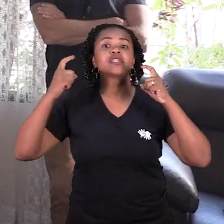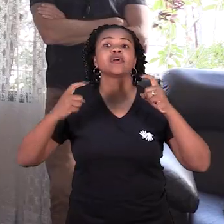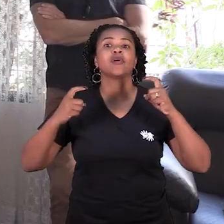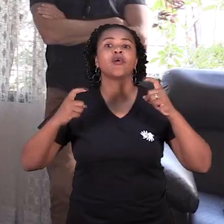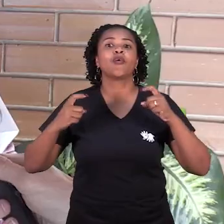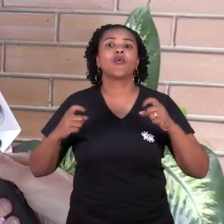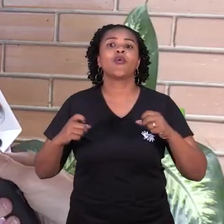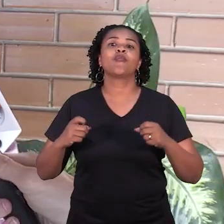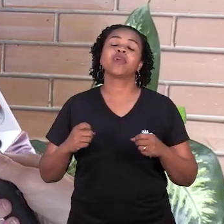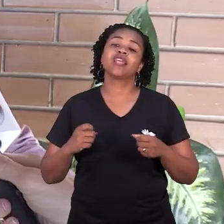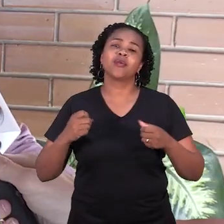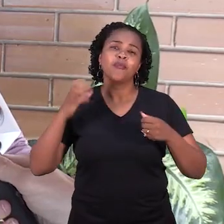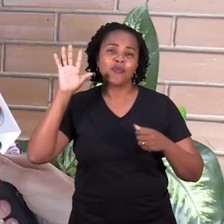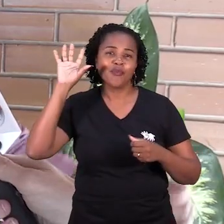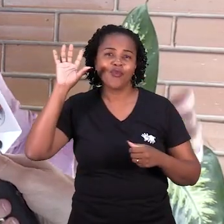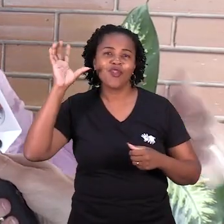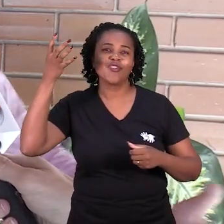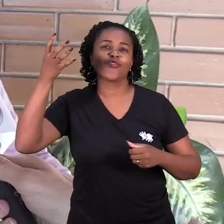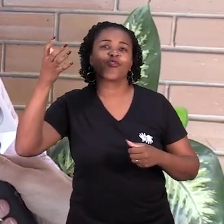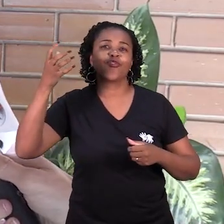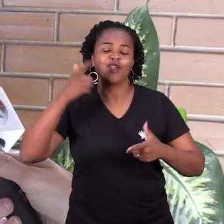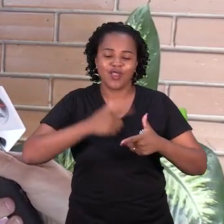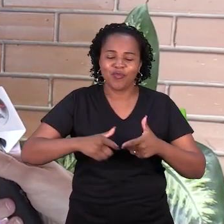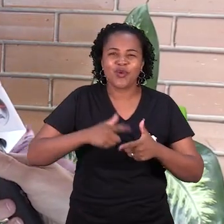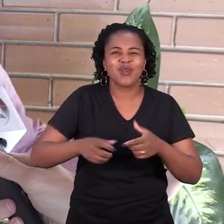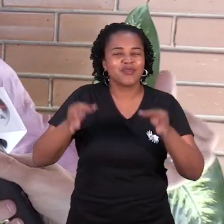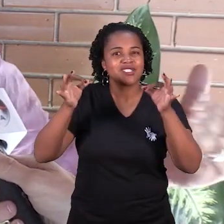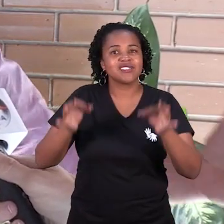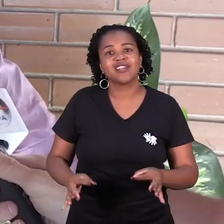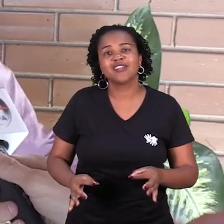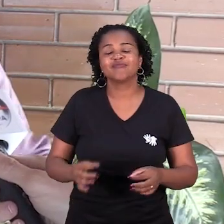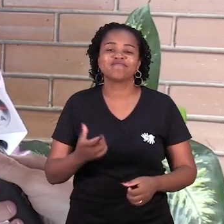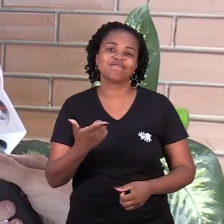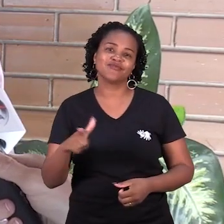soluções, eu acho que são impossíveis, não existe uma bala de prata que vai resolver, mas com